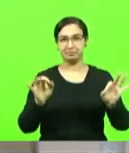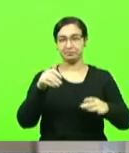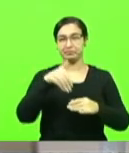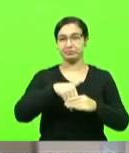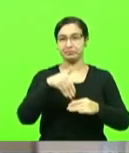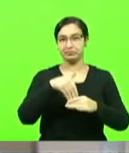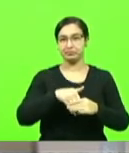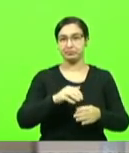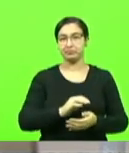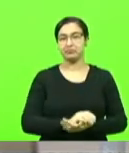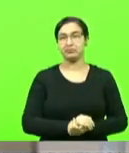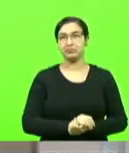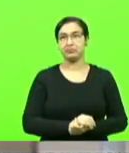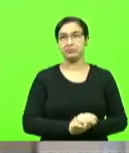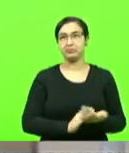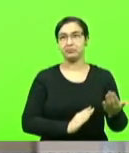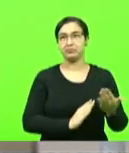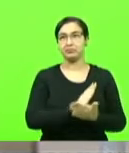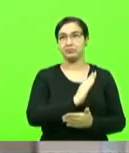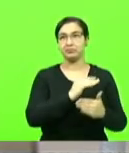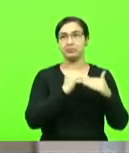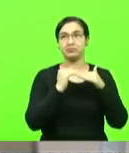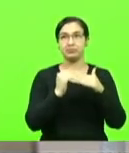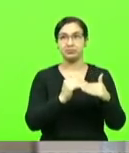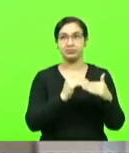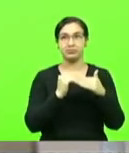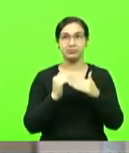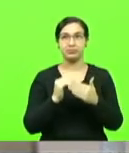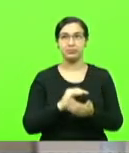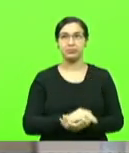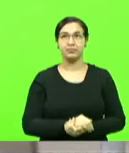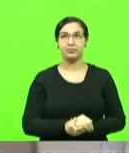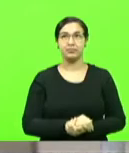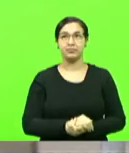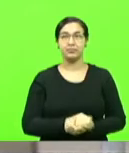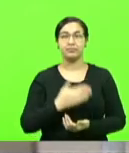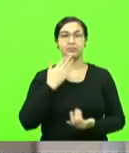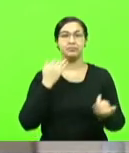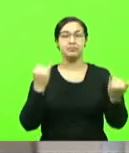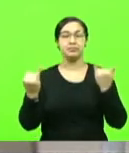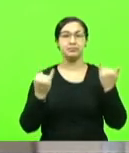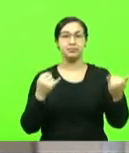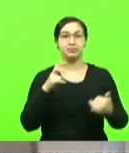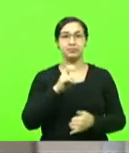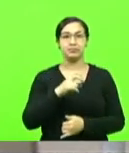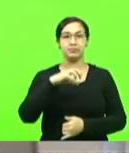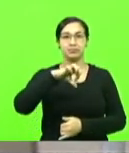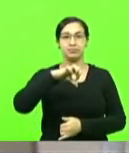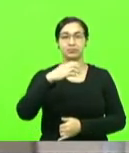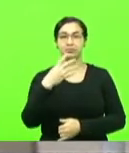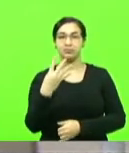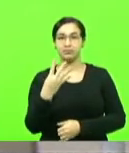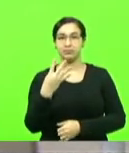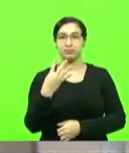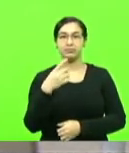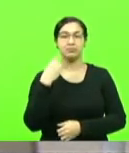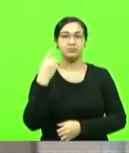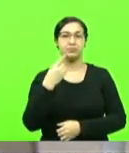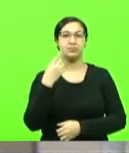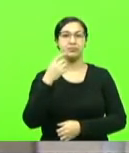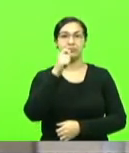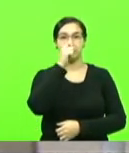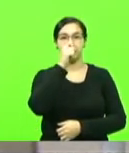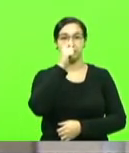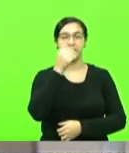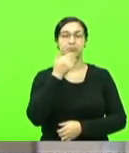aprovam, permaneçam como se encontram. Aprovado por unanimidade. Pedido de informação 594, autor deputado João Amin, solicitando